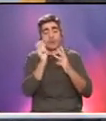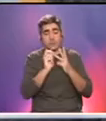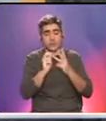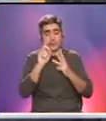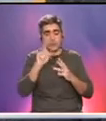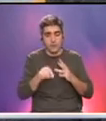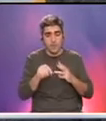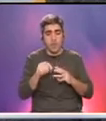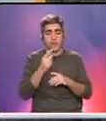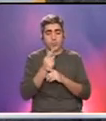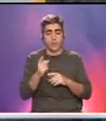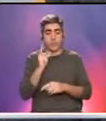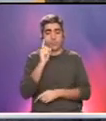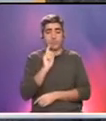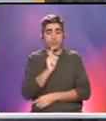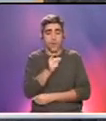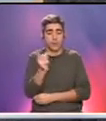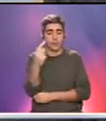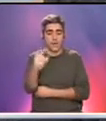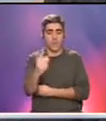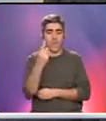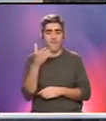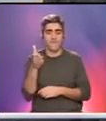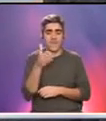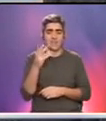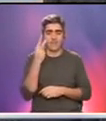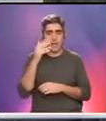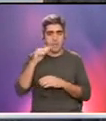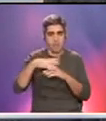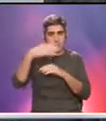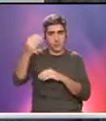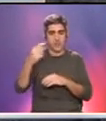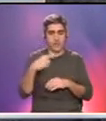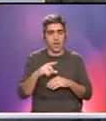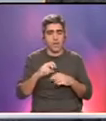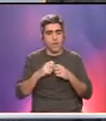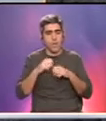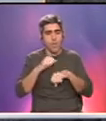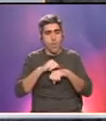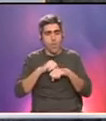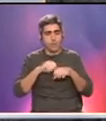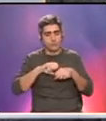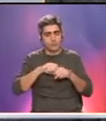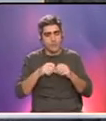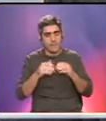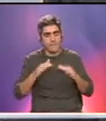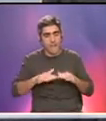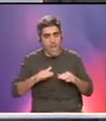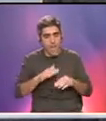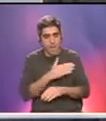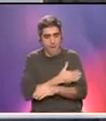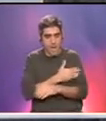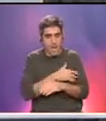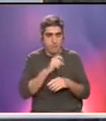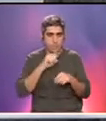porque as mulheres têm, numa fase da vida mais à frente, têm osteoporose, que faz os ossos ficarem mais moles. Essas razões